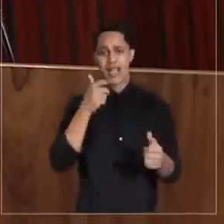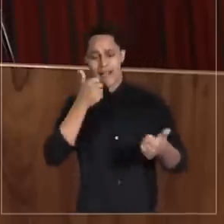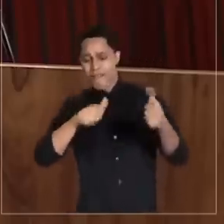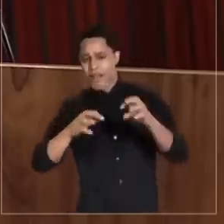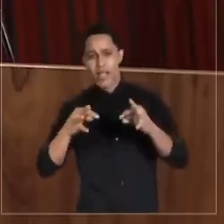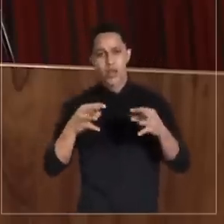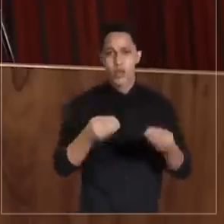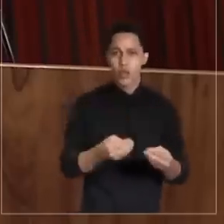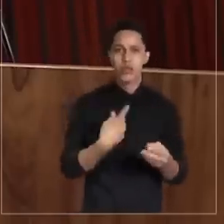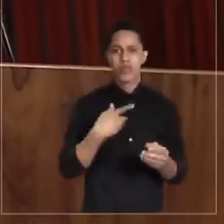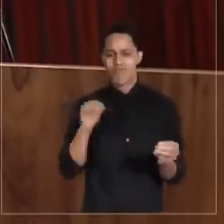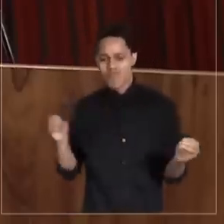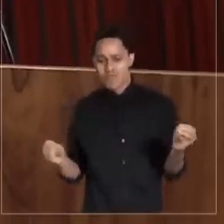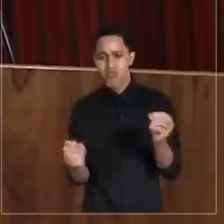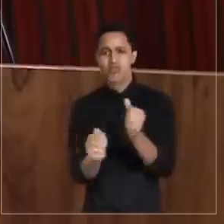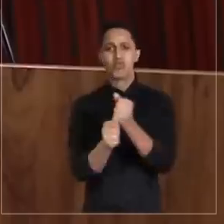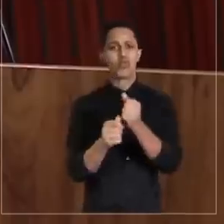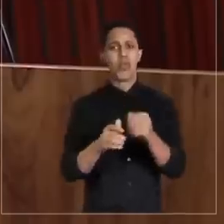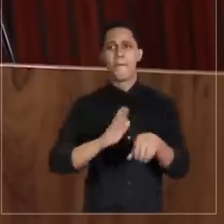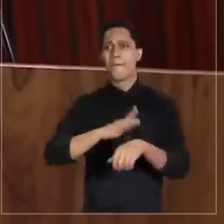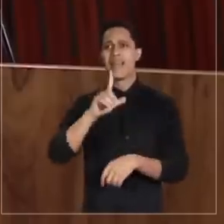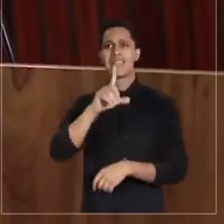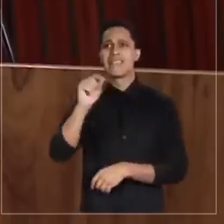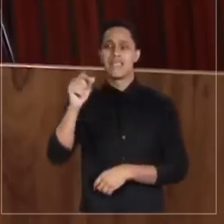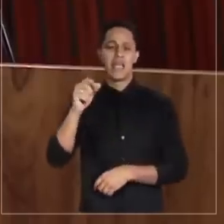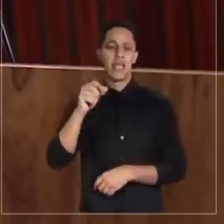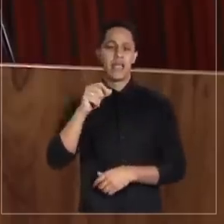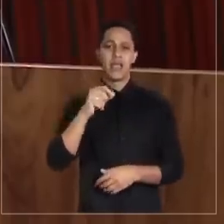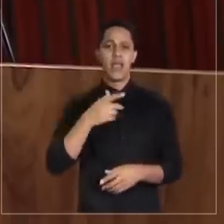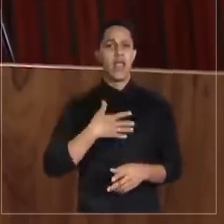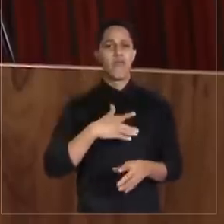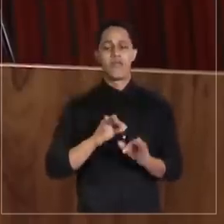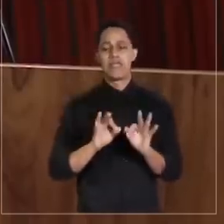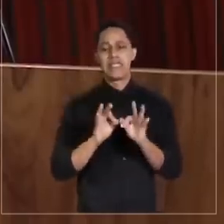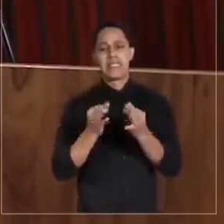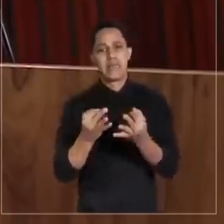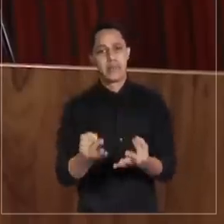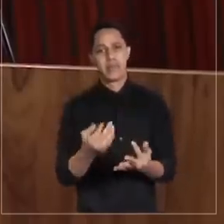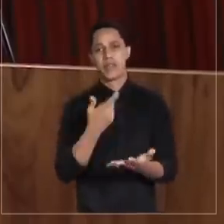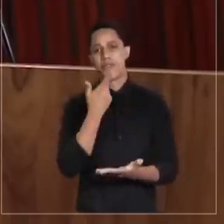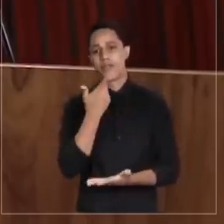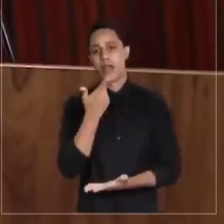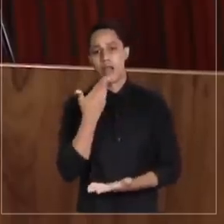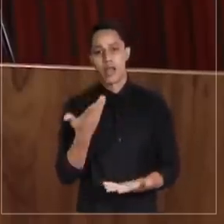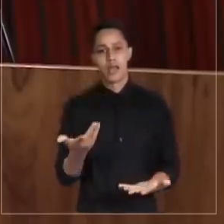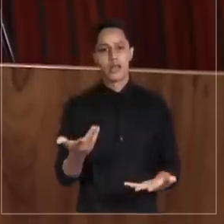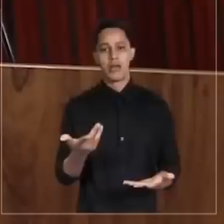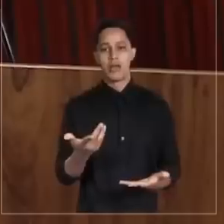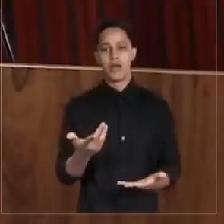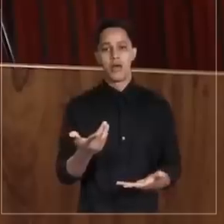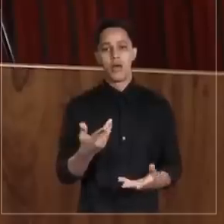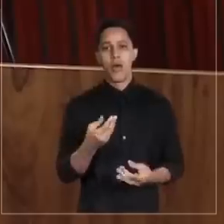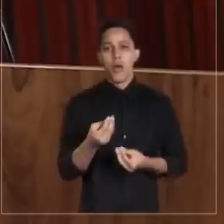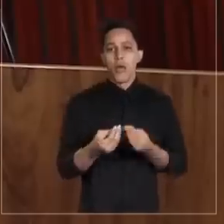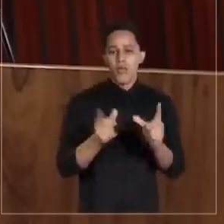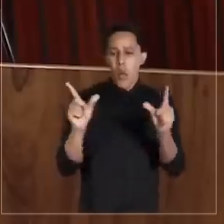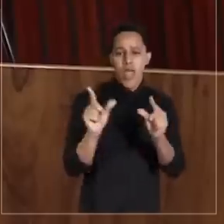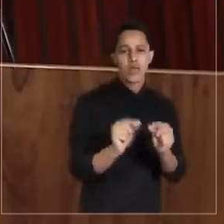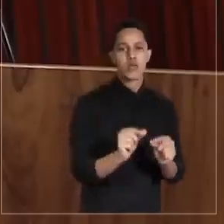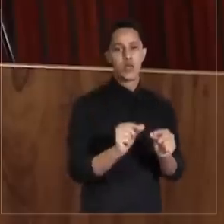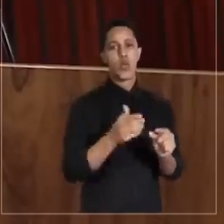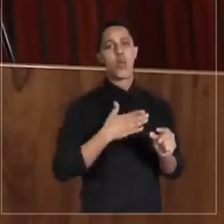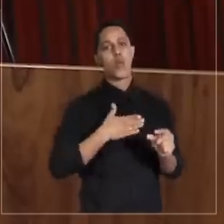e eu farei a juntada, que são mais de 100 páginas. Eu vou fazer apenas uma sinopse do que se tem